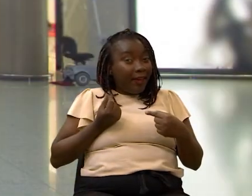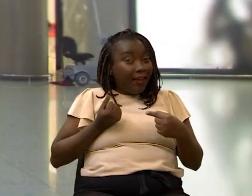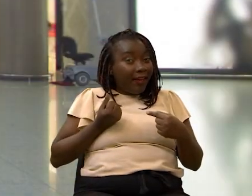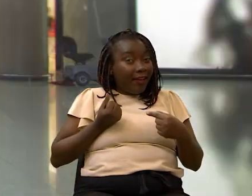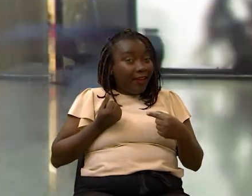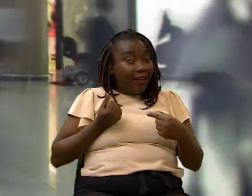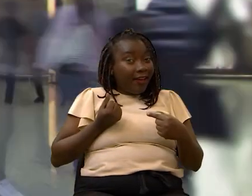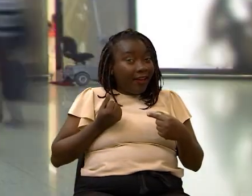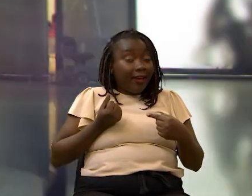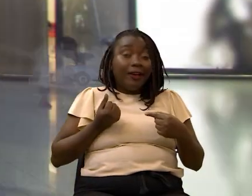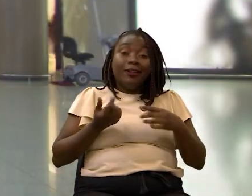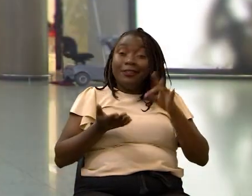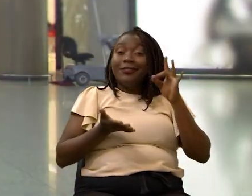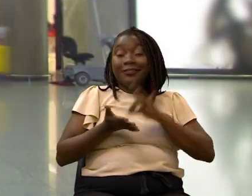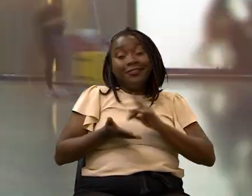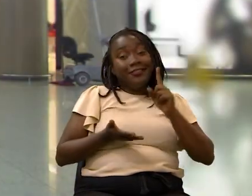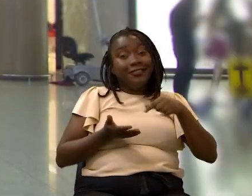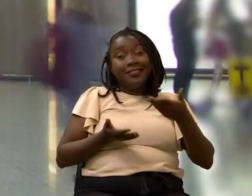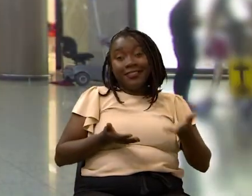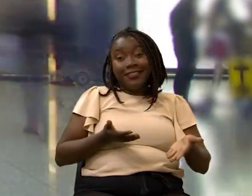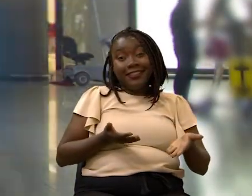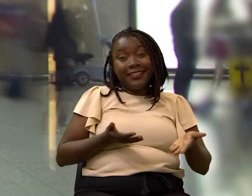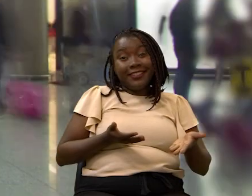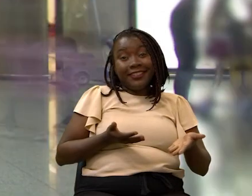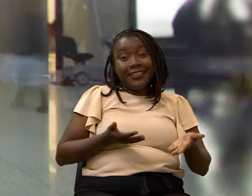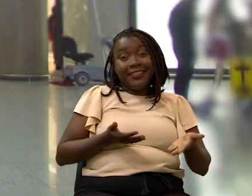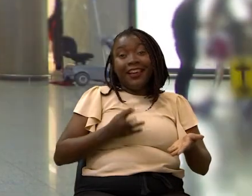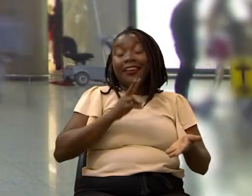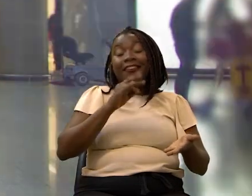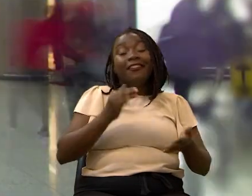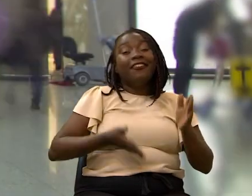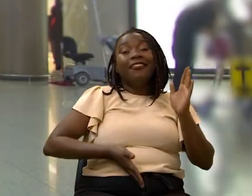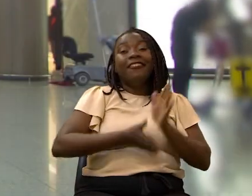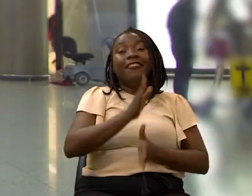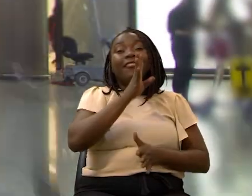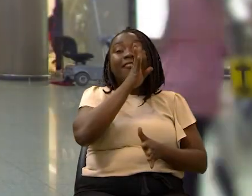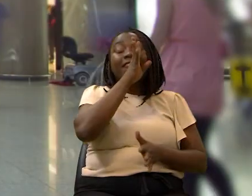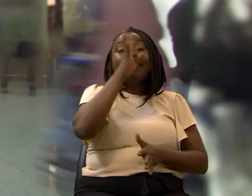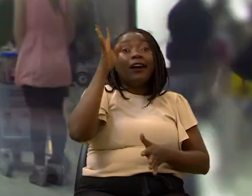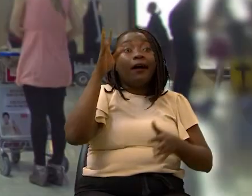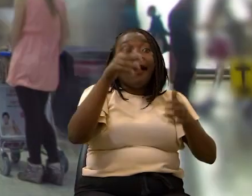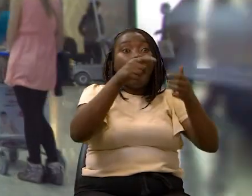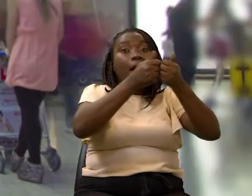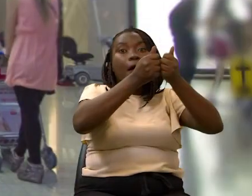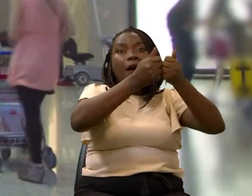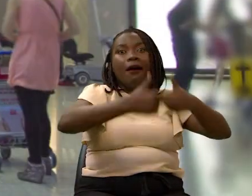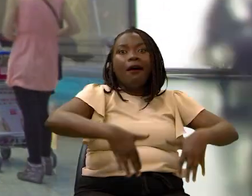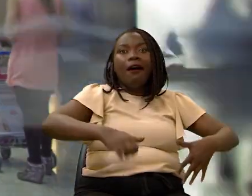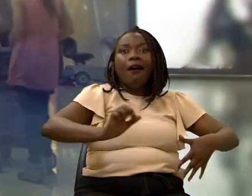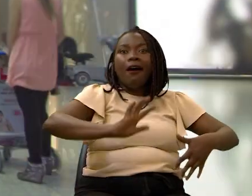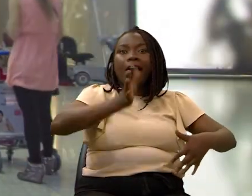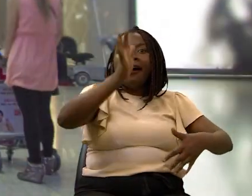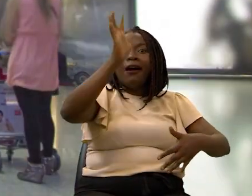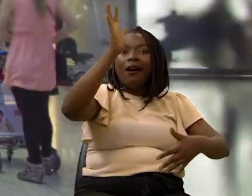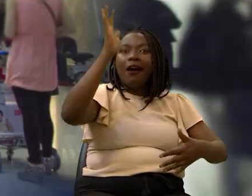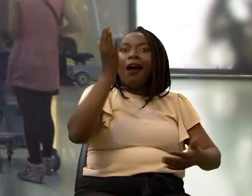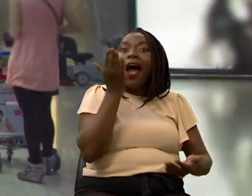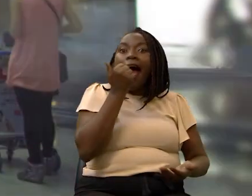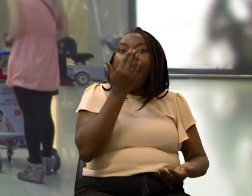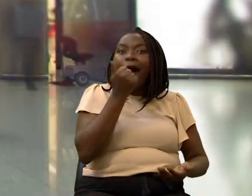minhas rendas. Porque, de fato, é isso. Você vai para um lugar, mas o custo é muito